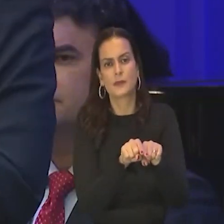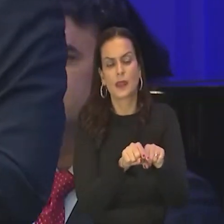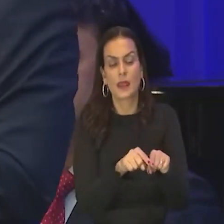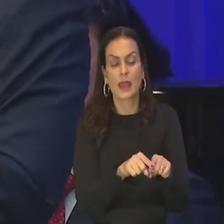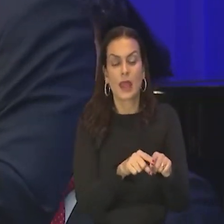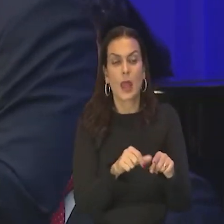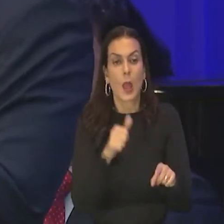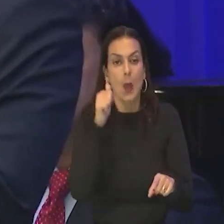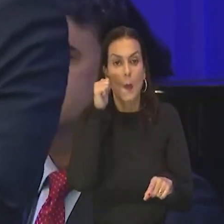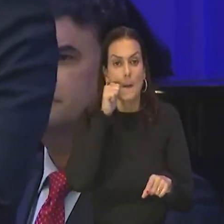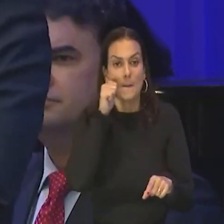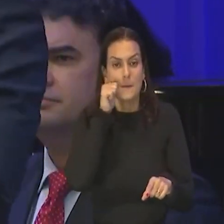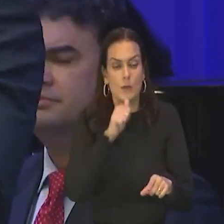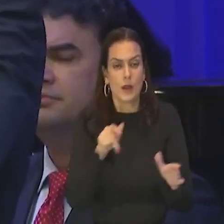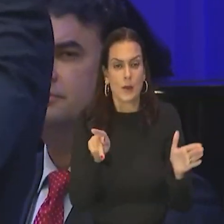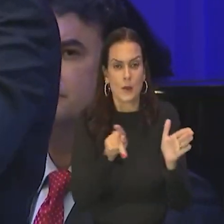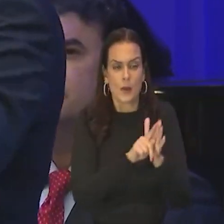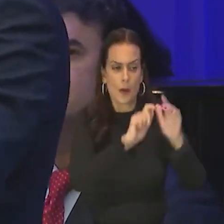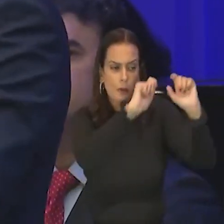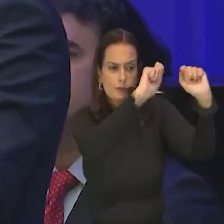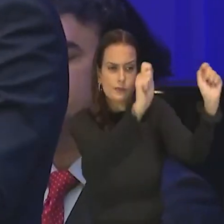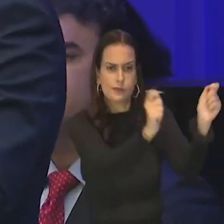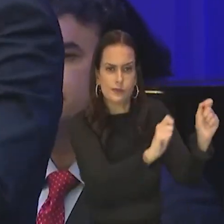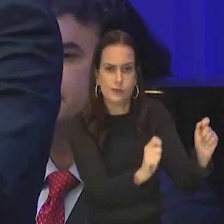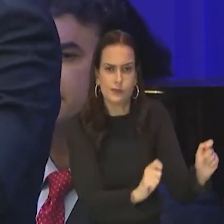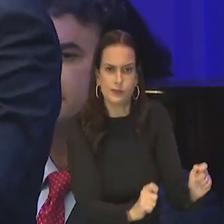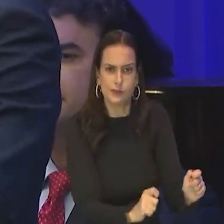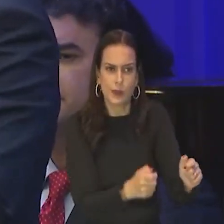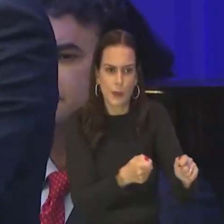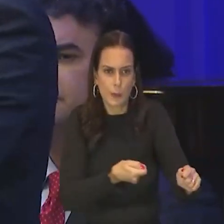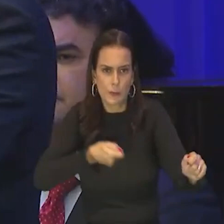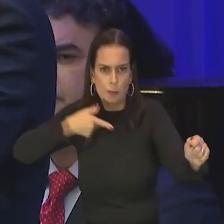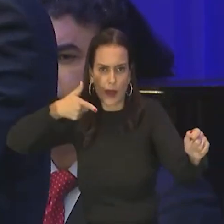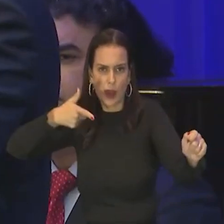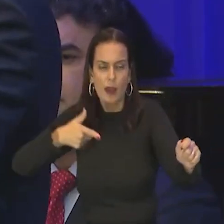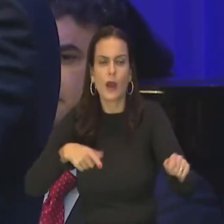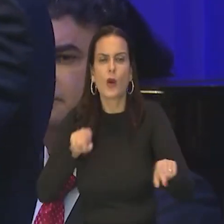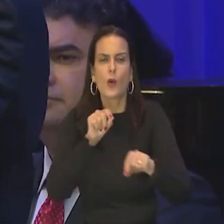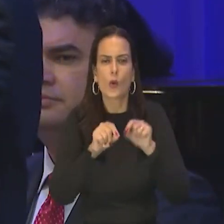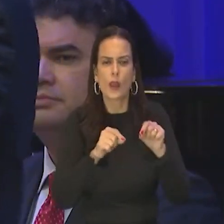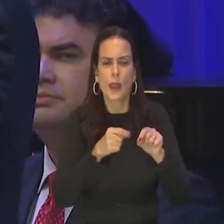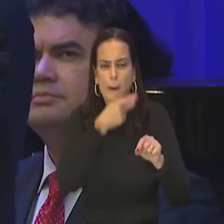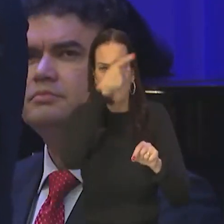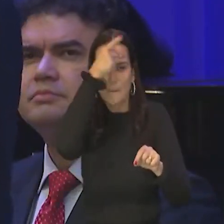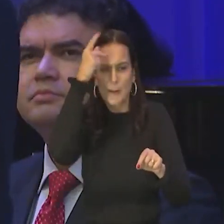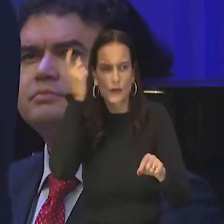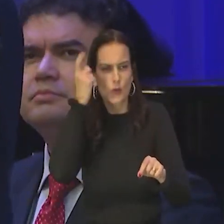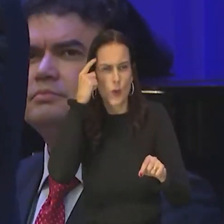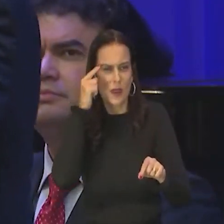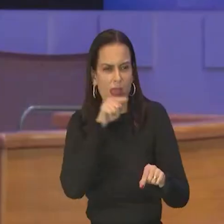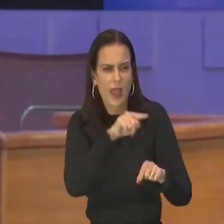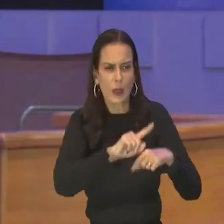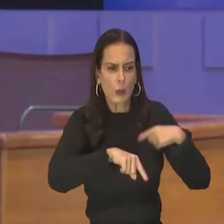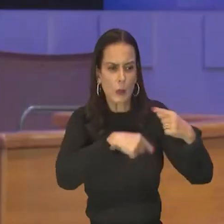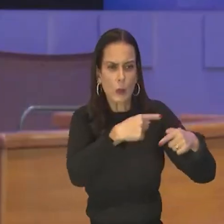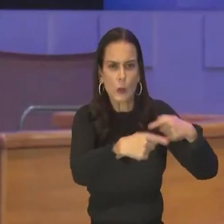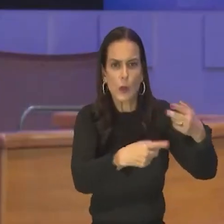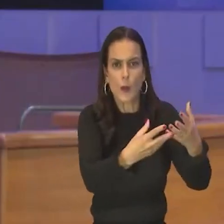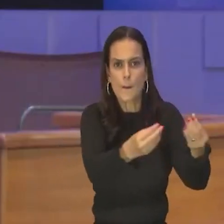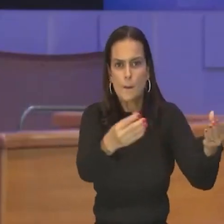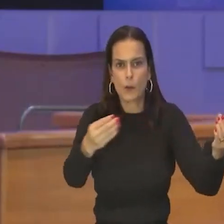dizer assim, do tempo grego, aquela mulher da caça, deusa adorada pela fertilidade, deus da selva. Esta